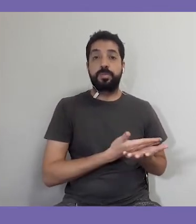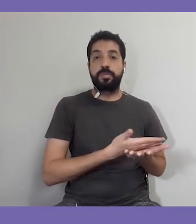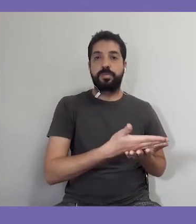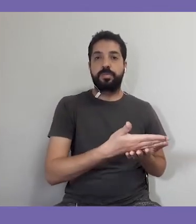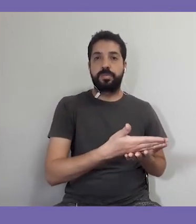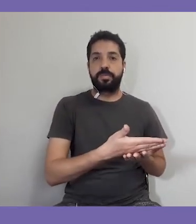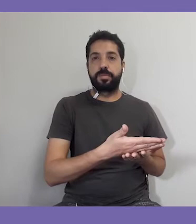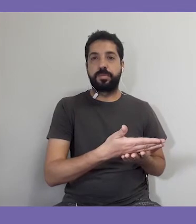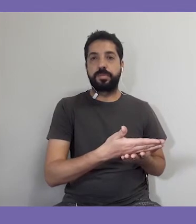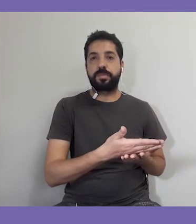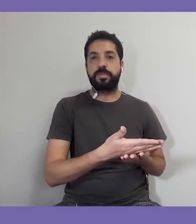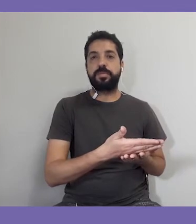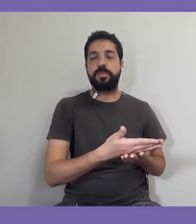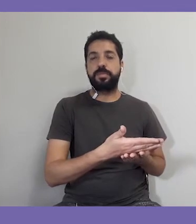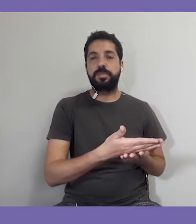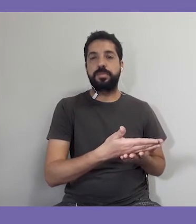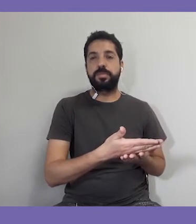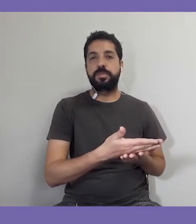e aí começa